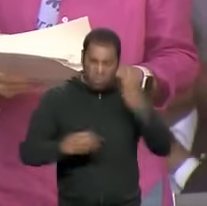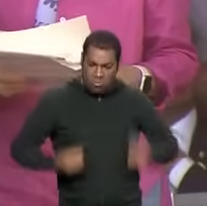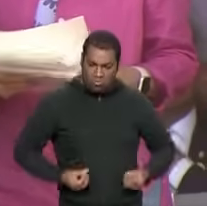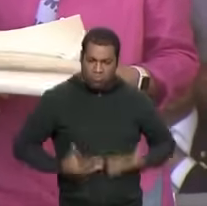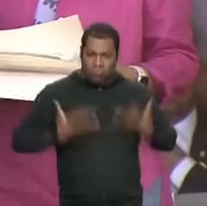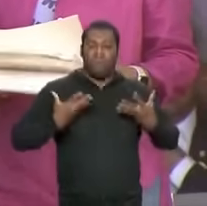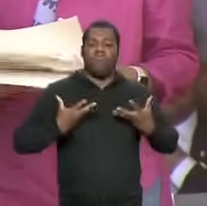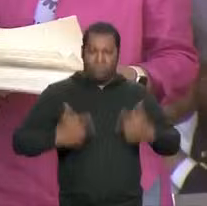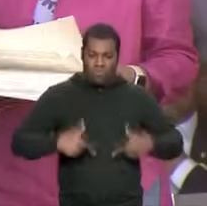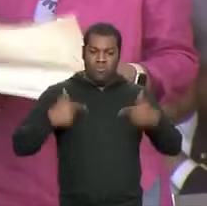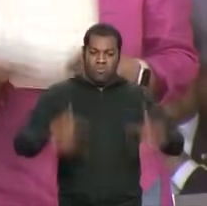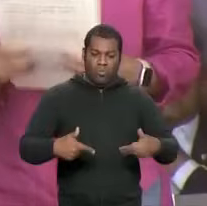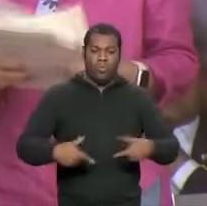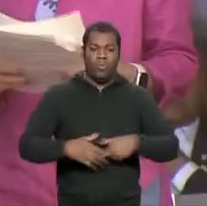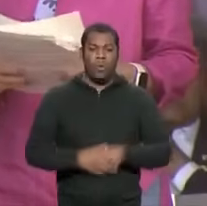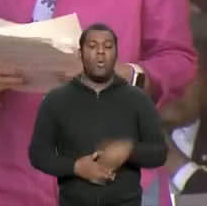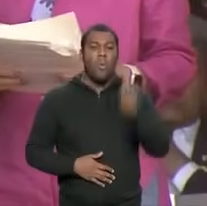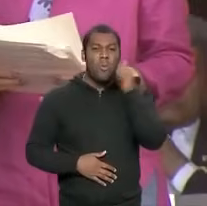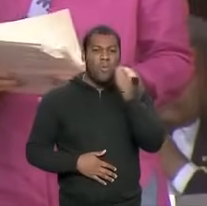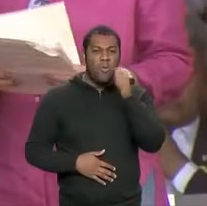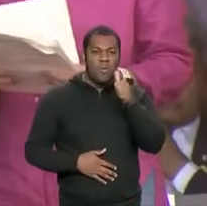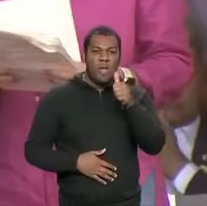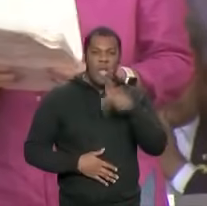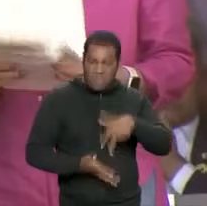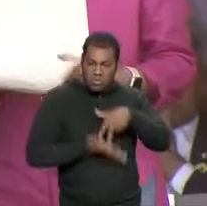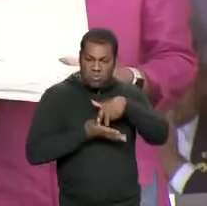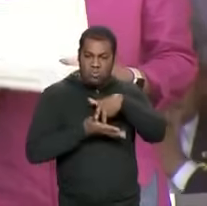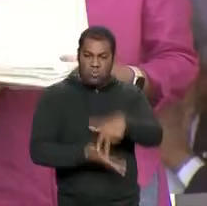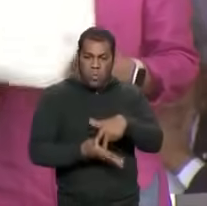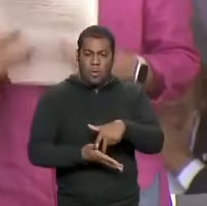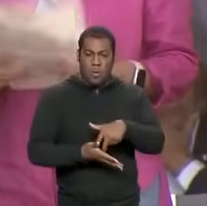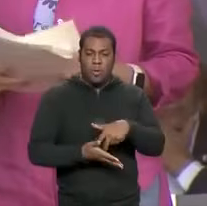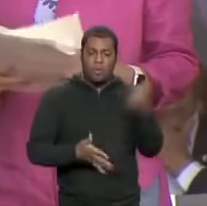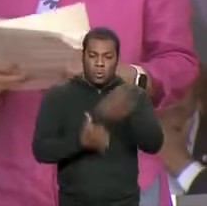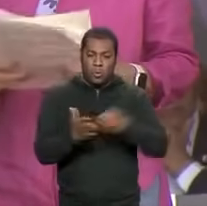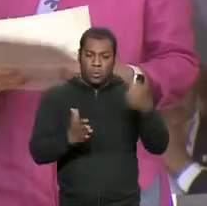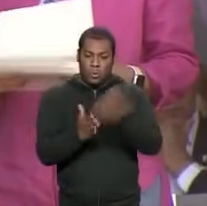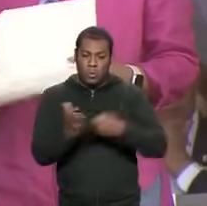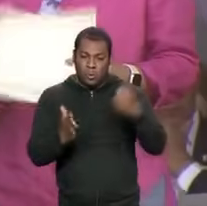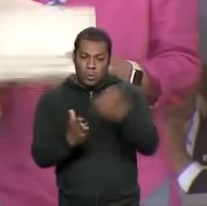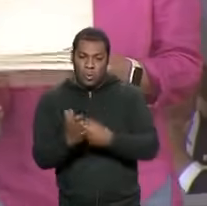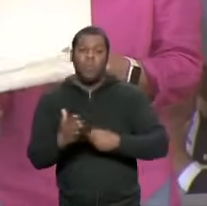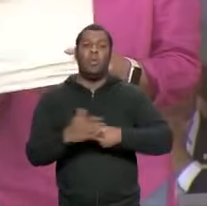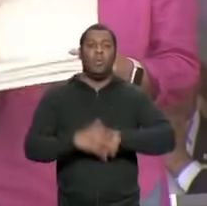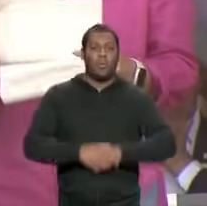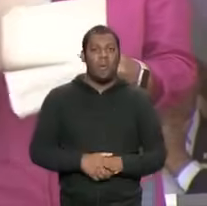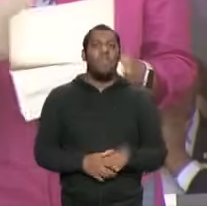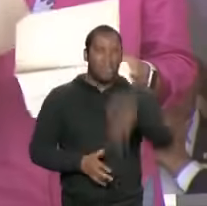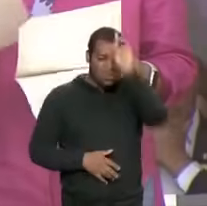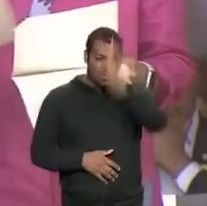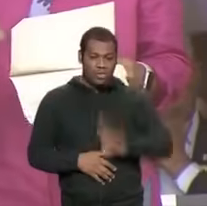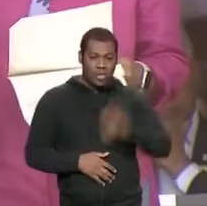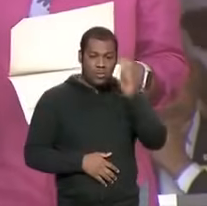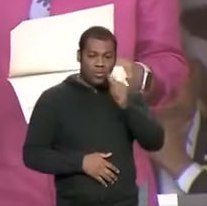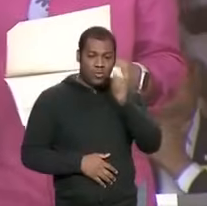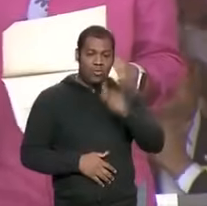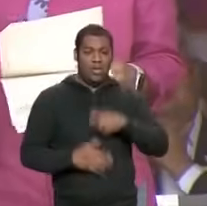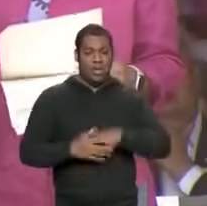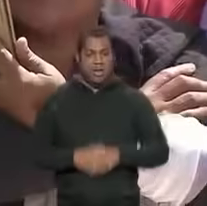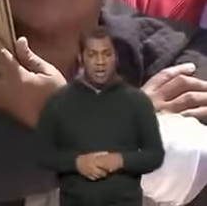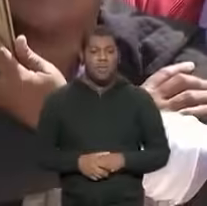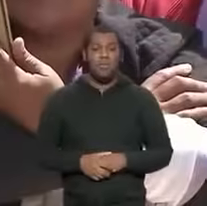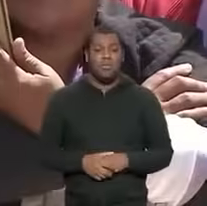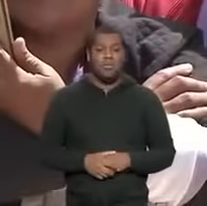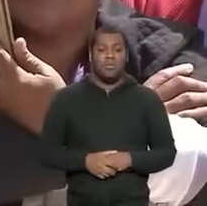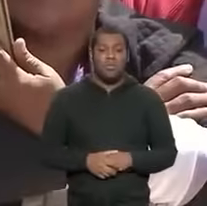outras mulheres mulheres que seguem lutando por Um Mundo Melhor sendo ainda vítima de tanta